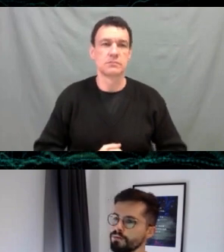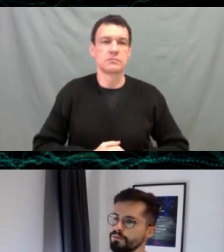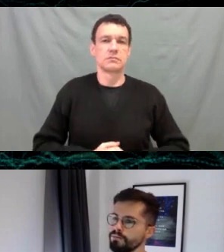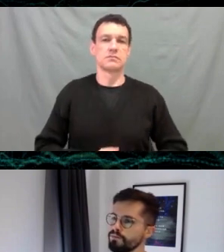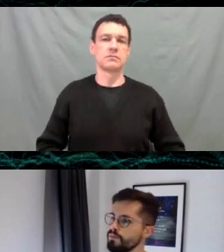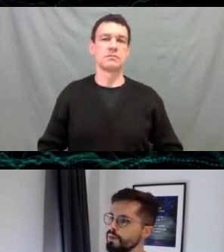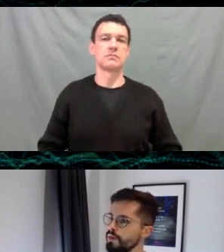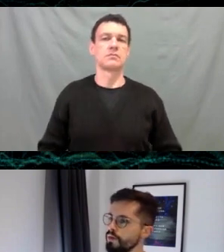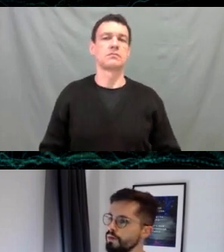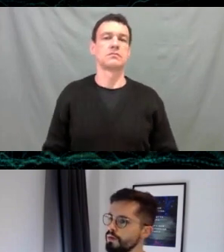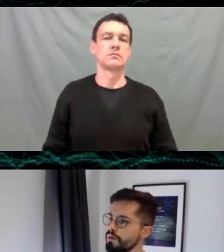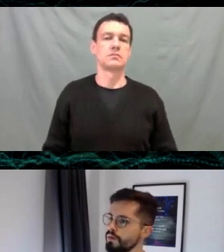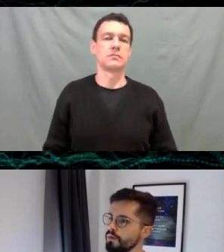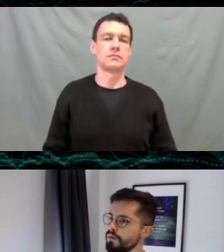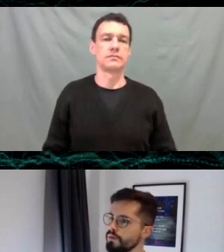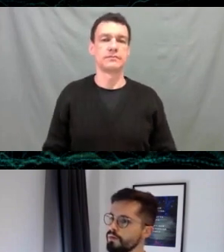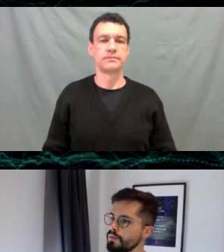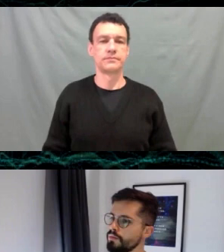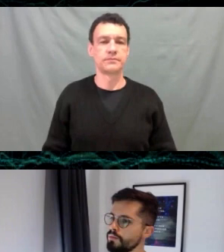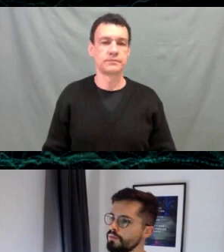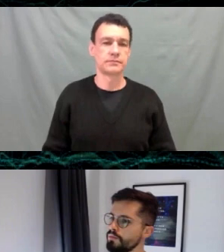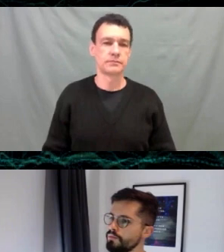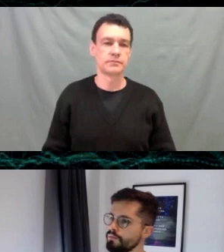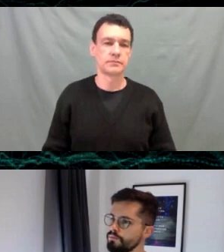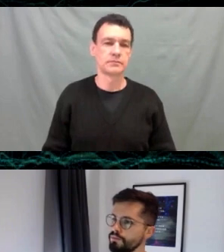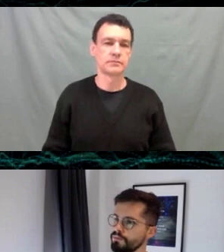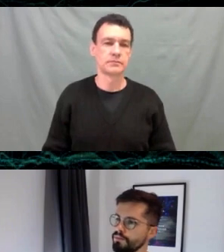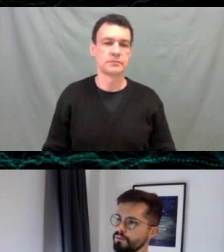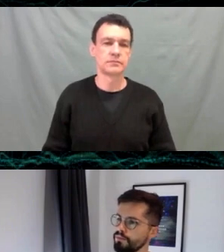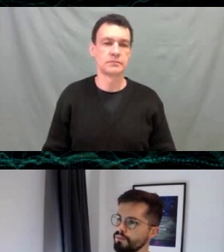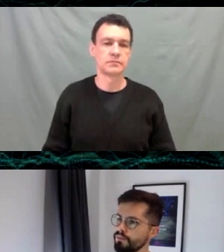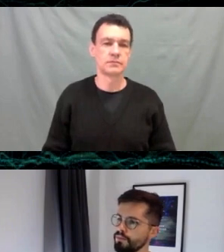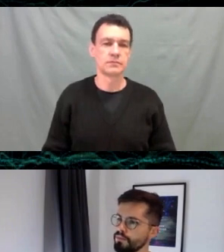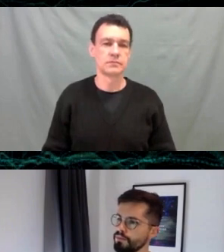E aí E aí